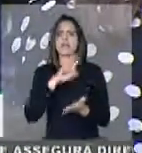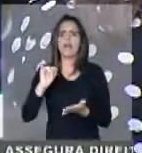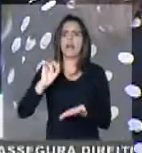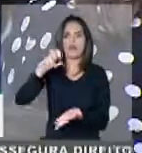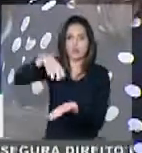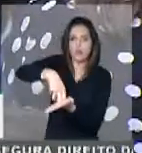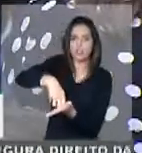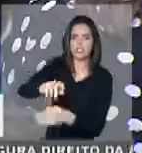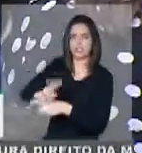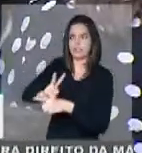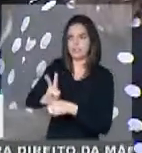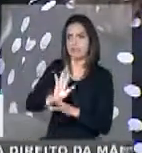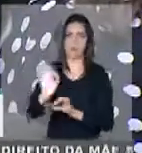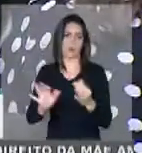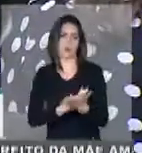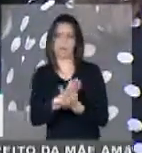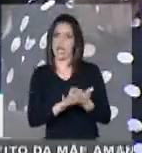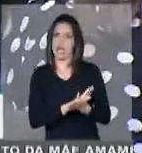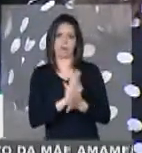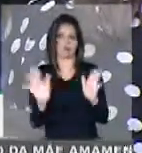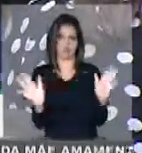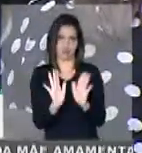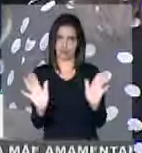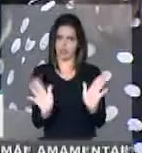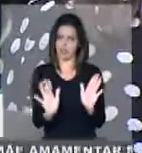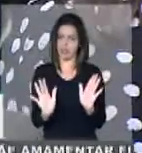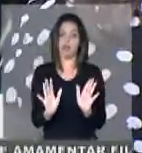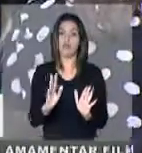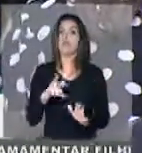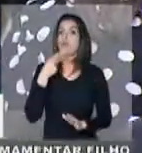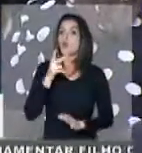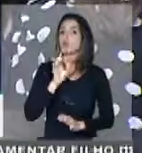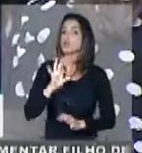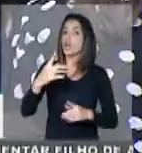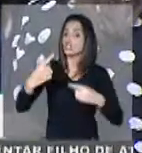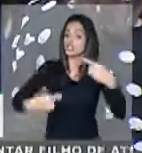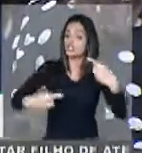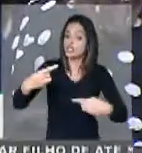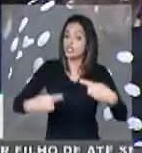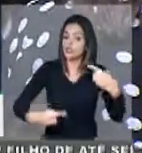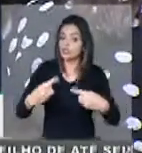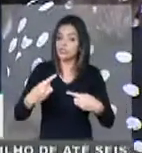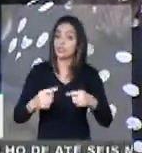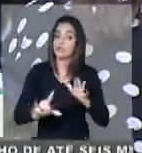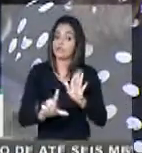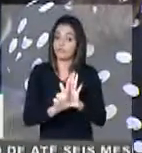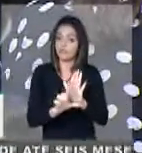disso. Falou que vai se discutir, fazer a discussão sim dessa